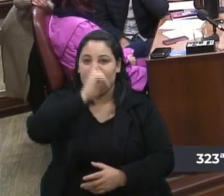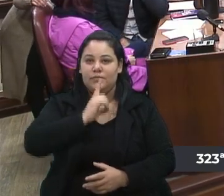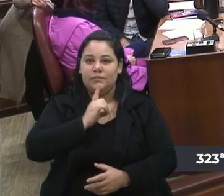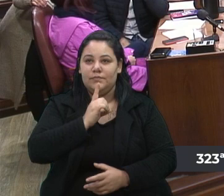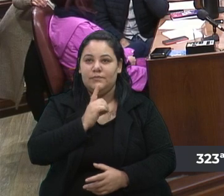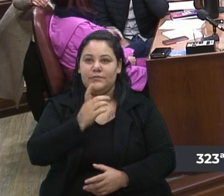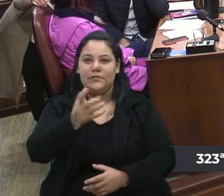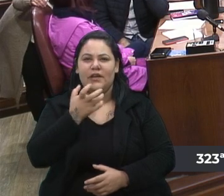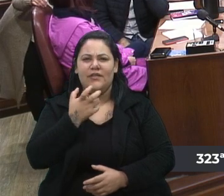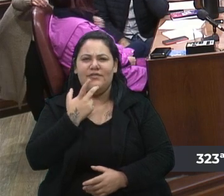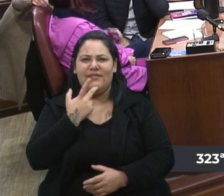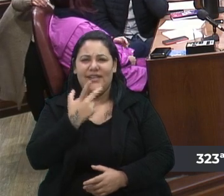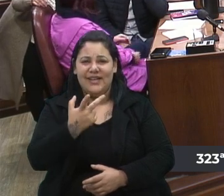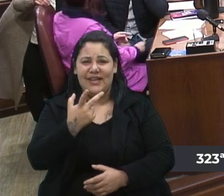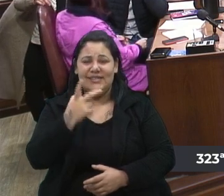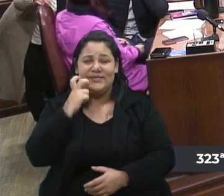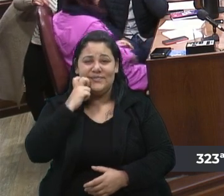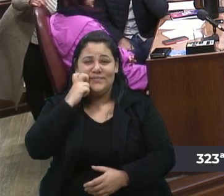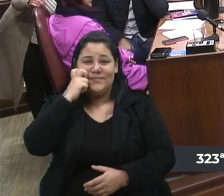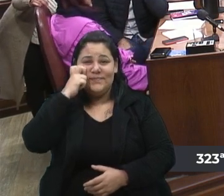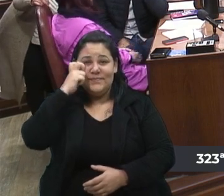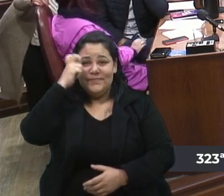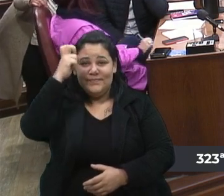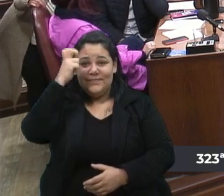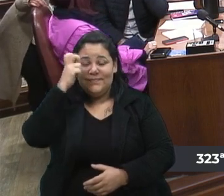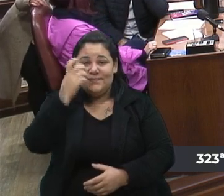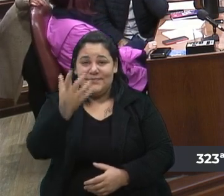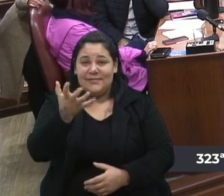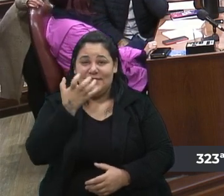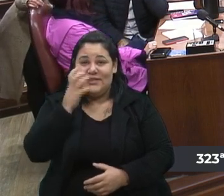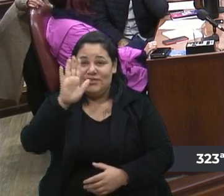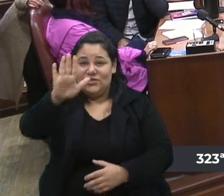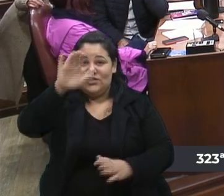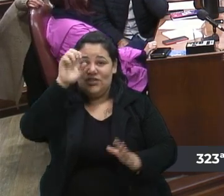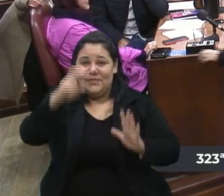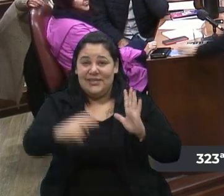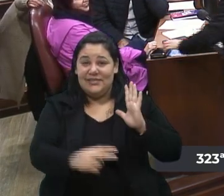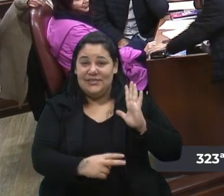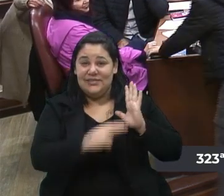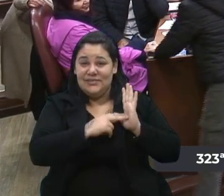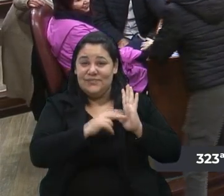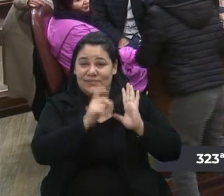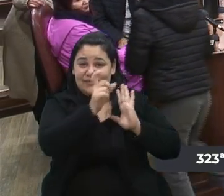vergonha quero te chamar atenção dos organizadores